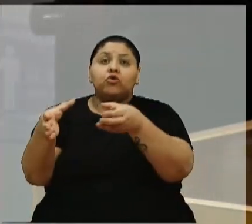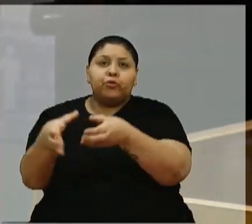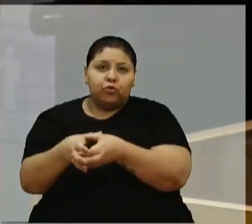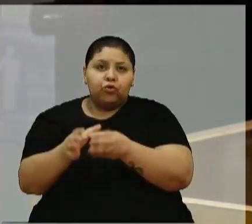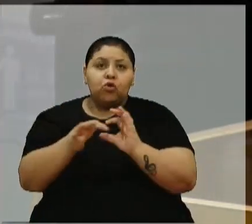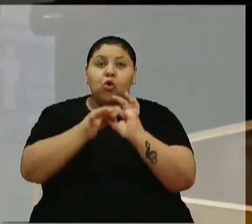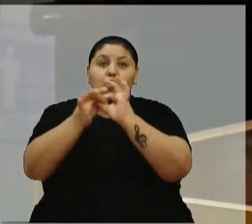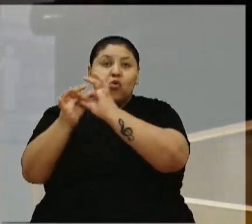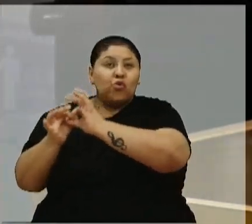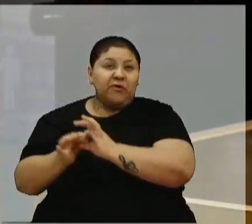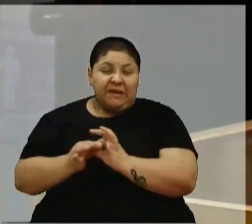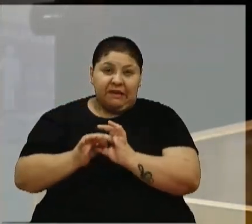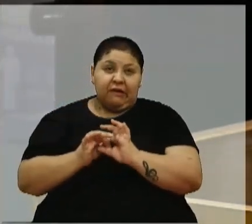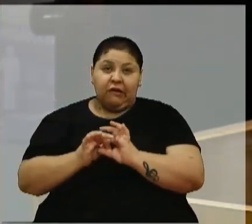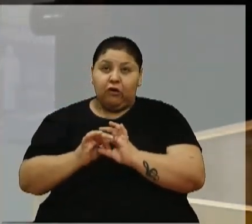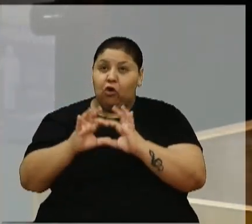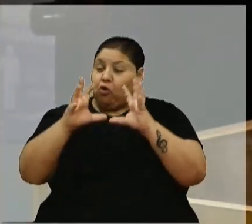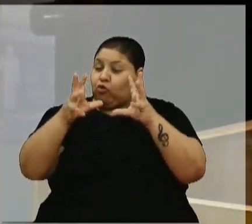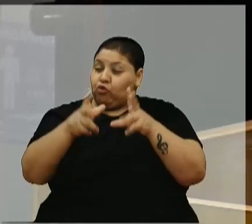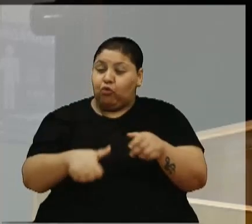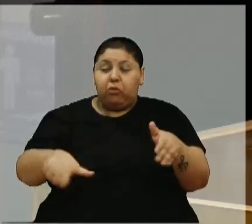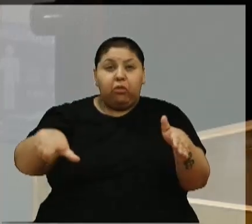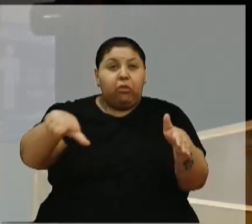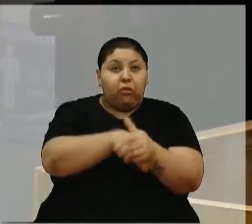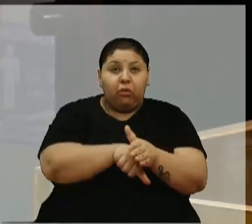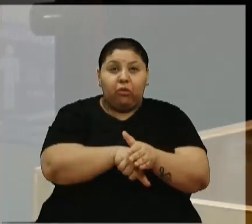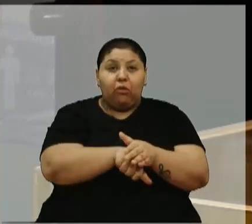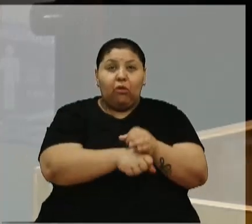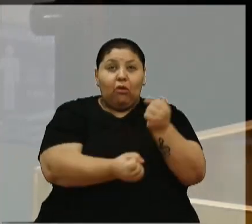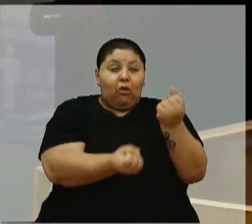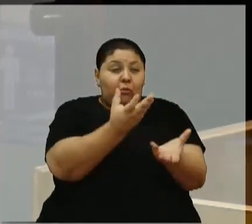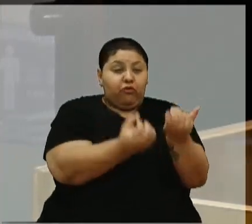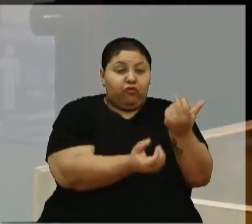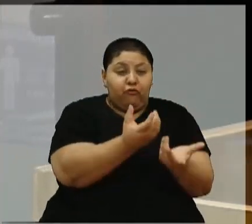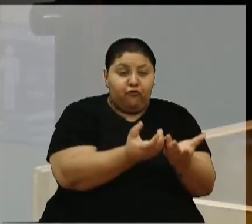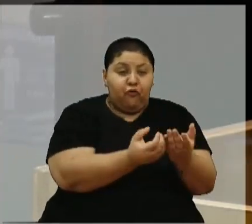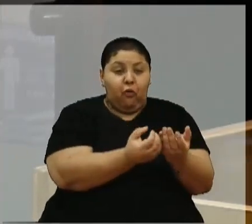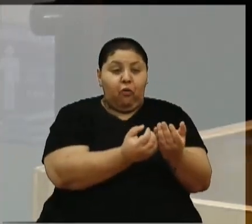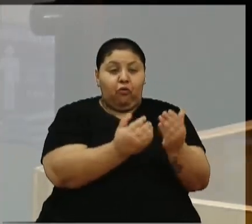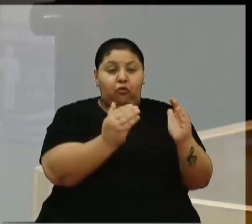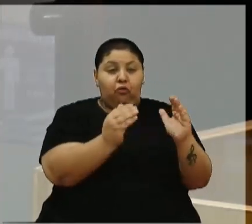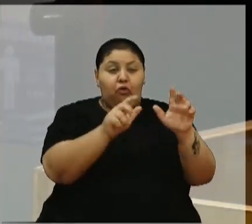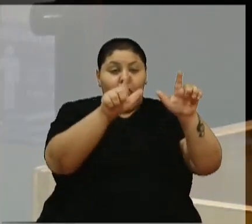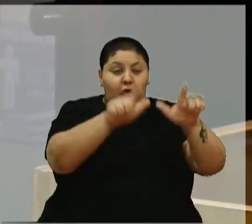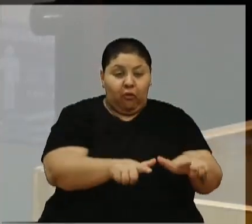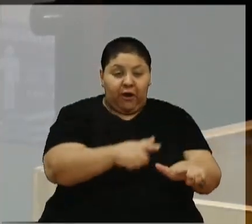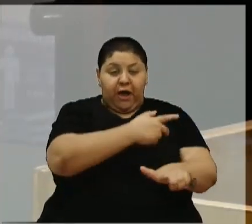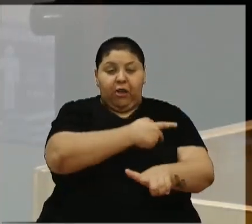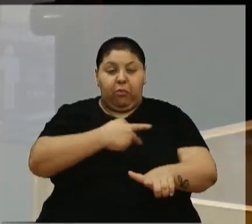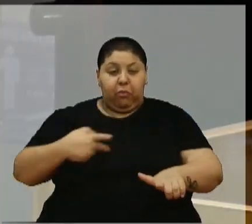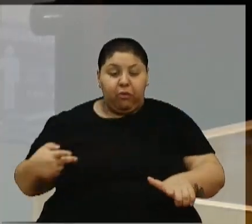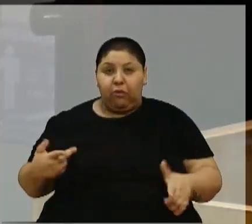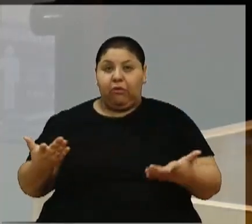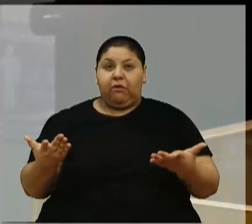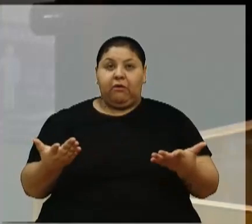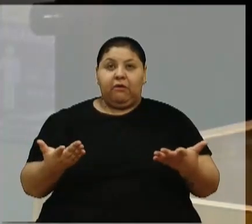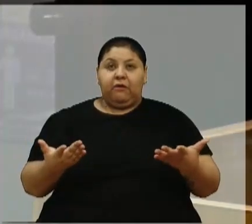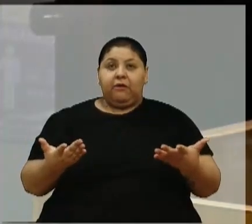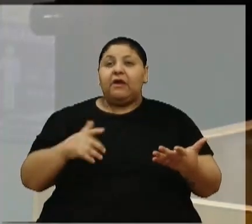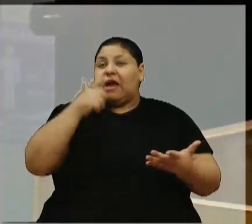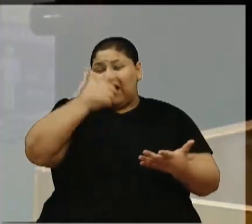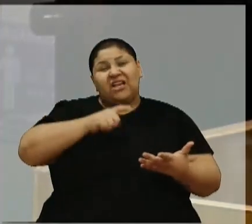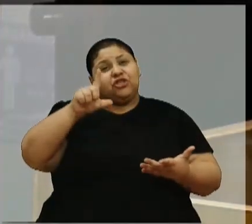exemplo, golpista que botou fogo, quebrou patrimônio público, tentou dilapidar a nossa democracia. E acho que a gente